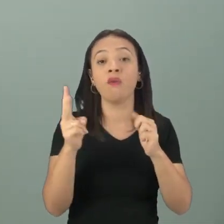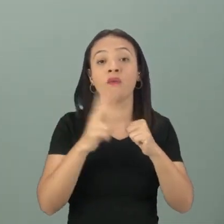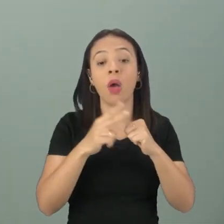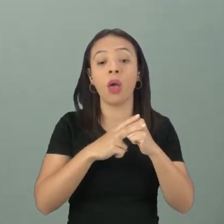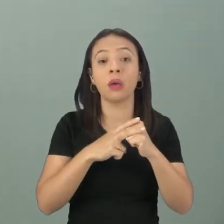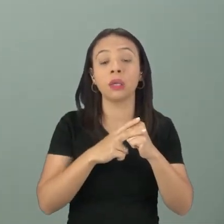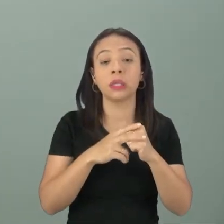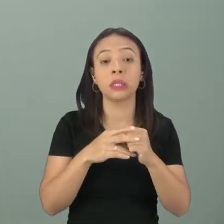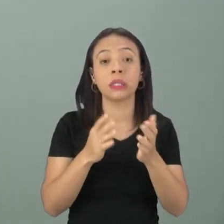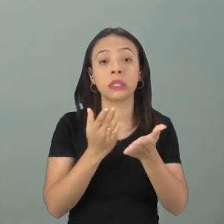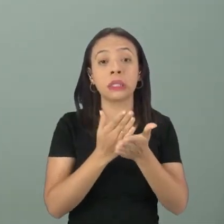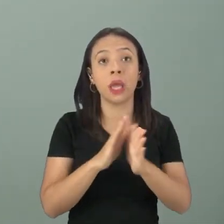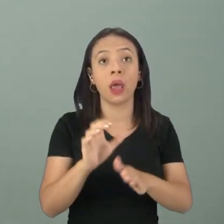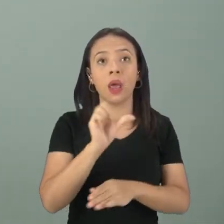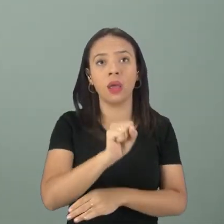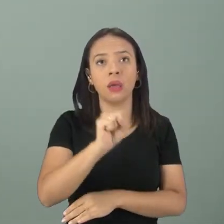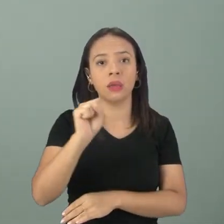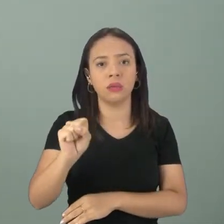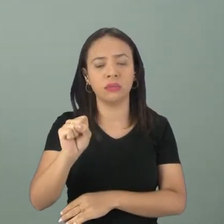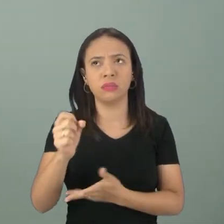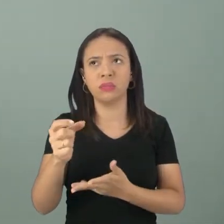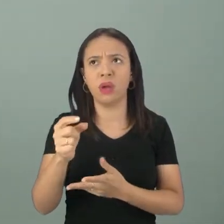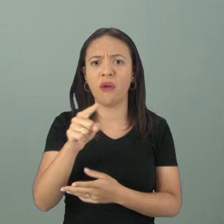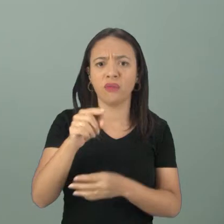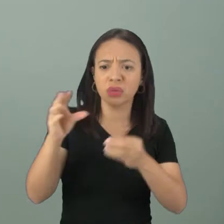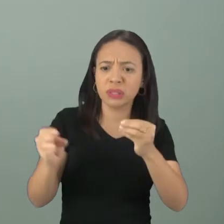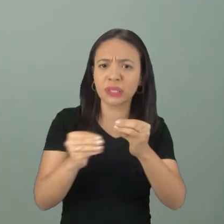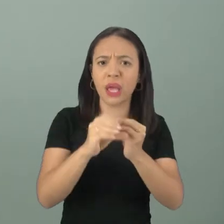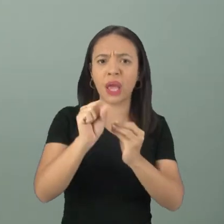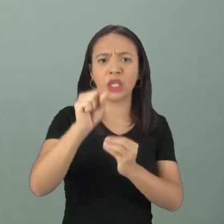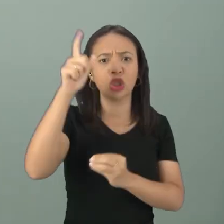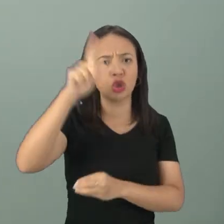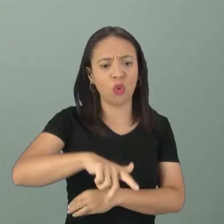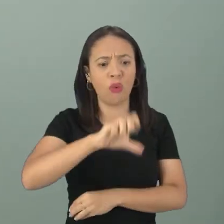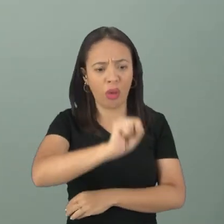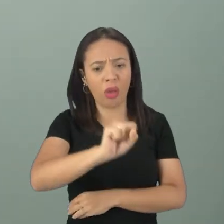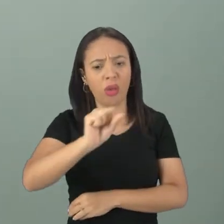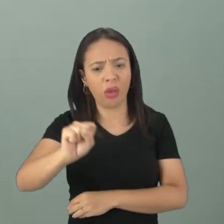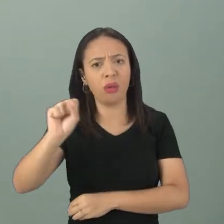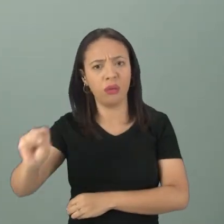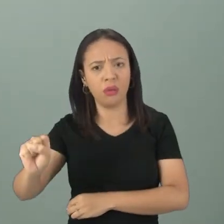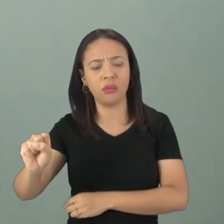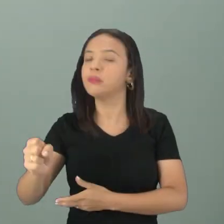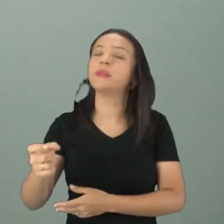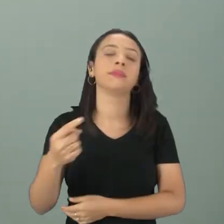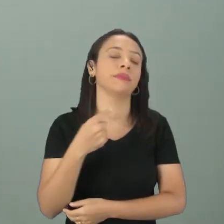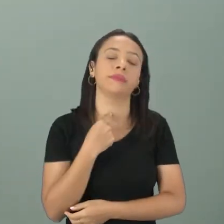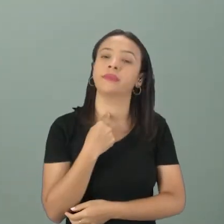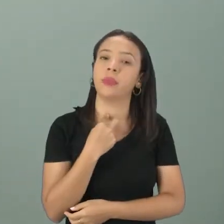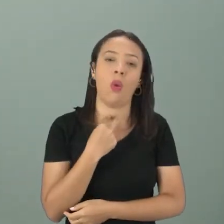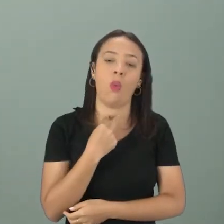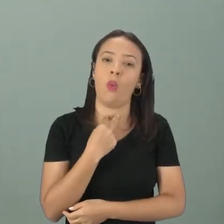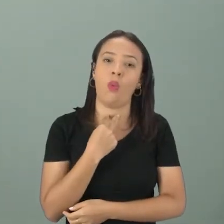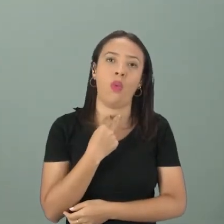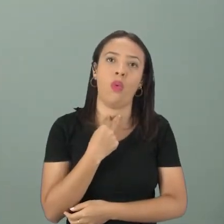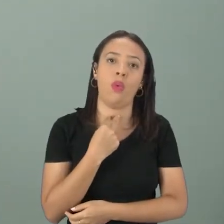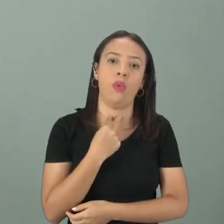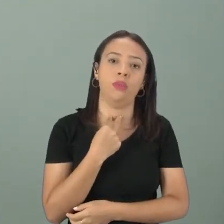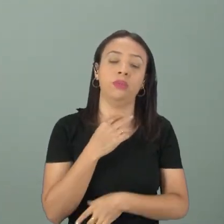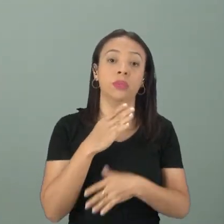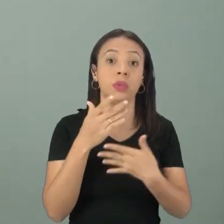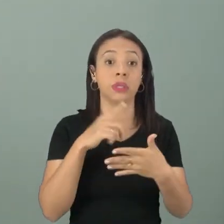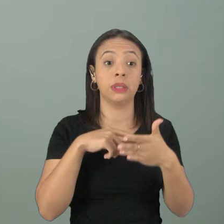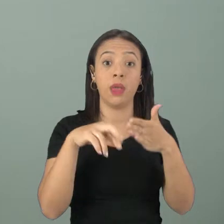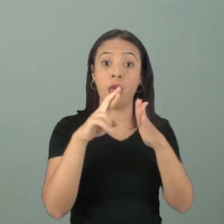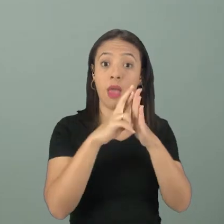vai acrescentar mais um S e vai ficar vão ficar 3 S's no final? Não. Existem